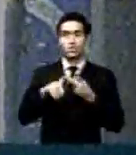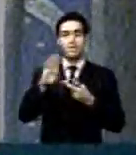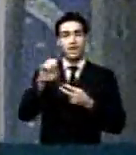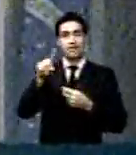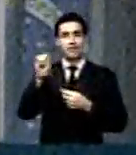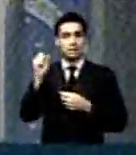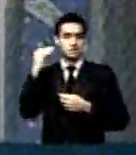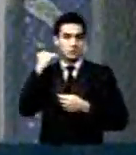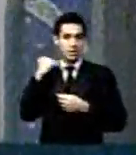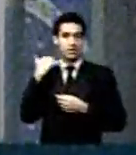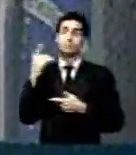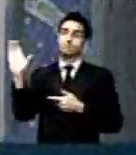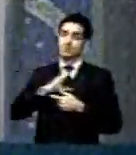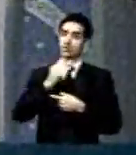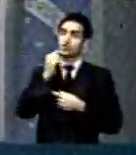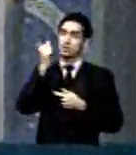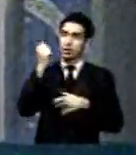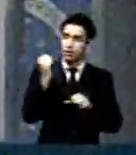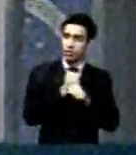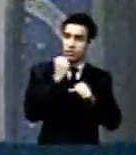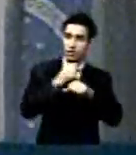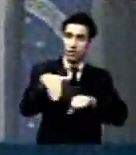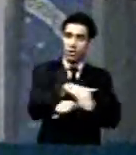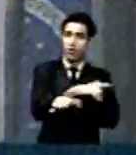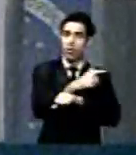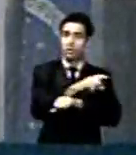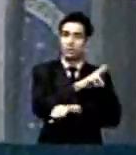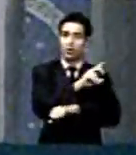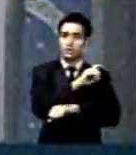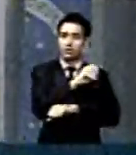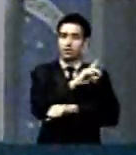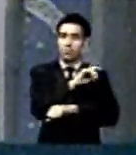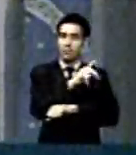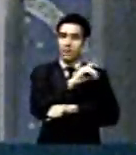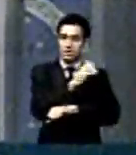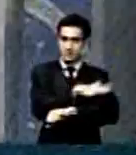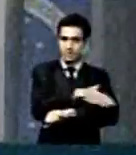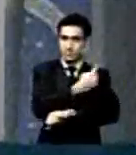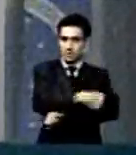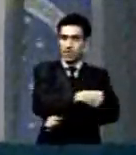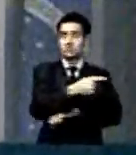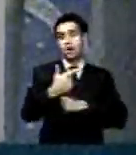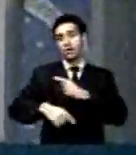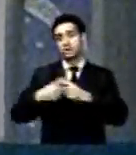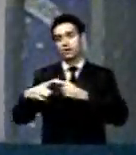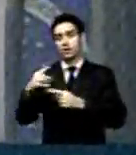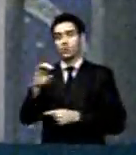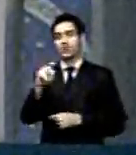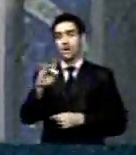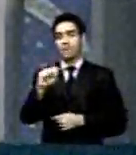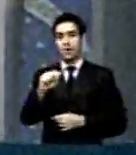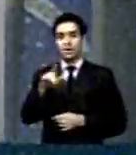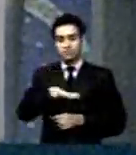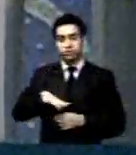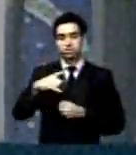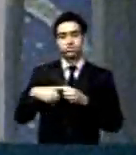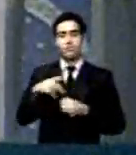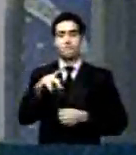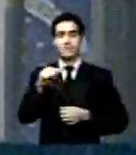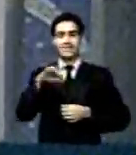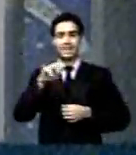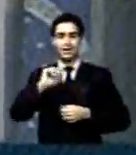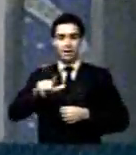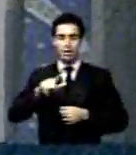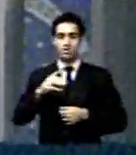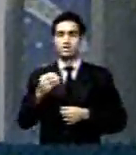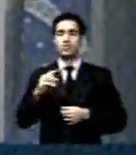executar outra obra, outra estrada alternativa que liga Rondonópolis a Cuiabá, passando pelo Pantanal, que é a 040. Essa obra, além